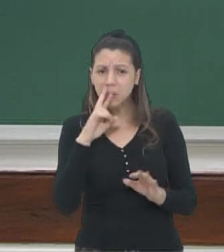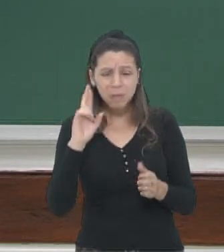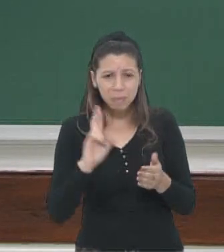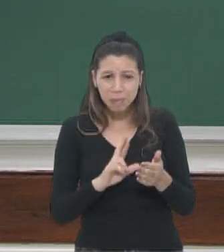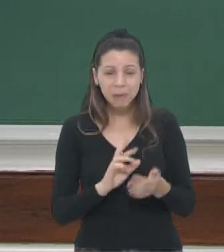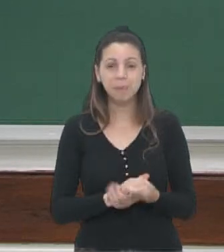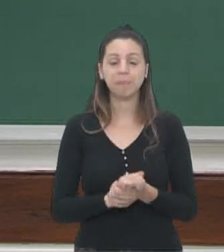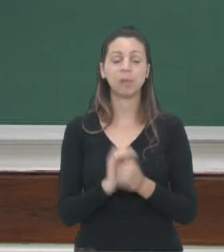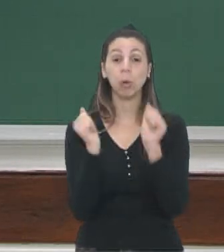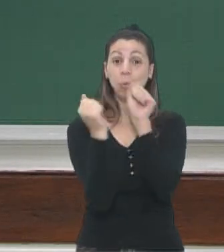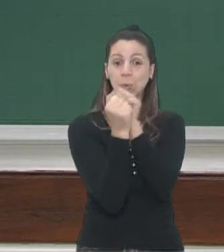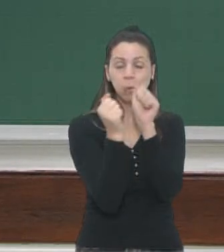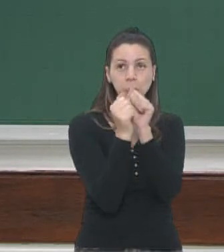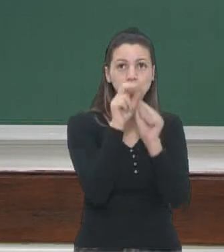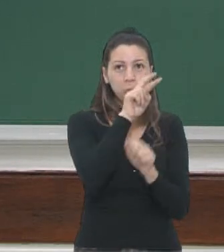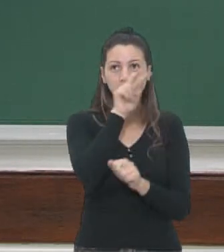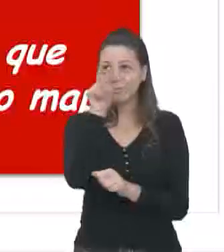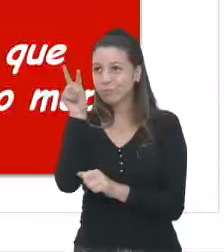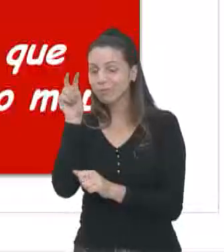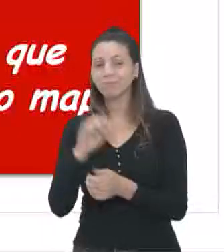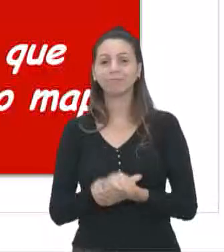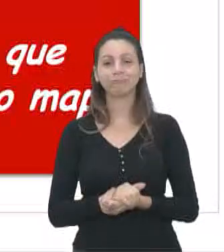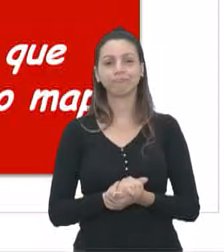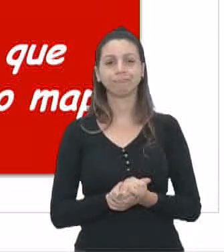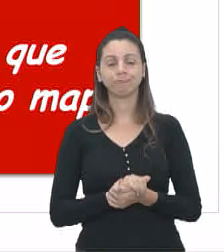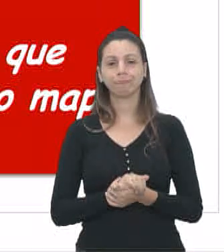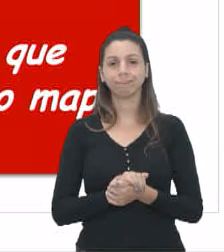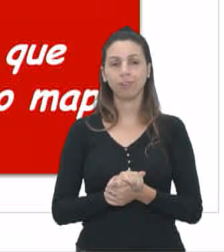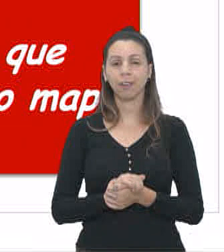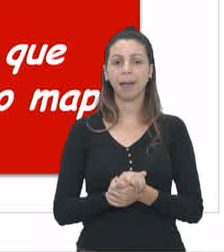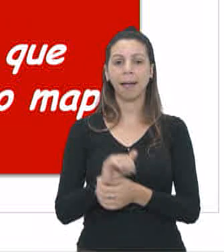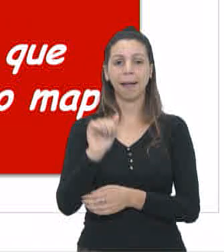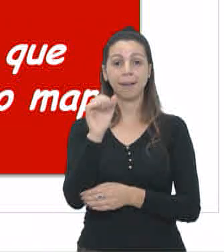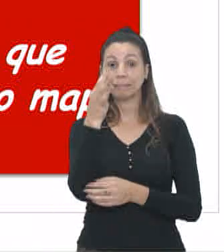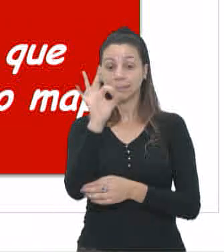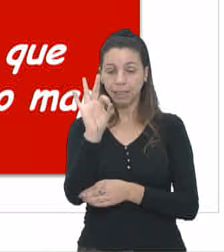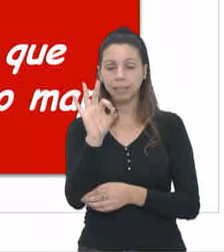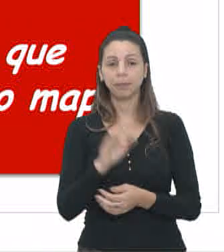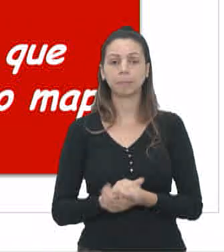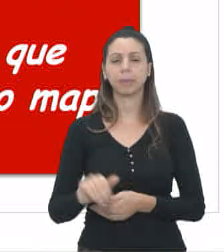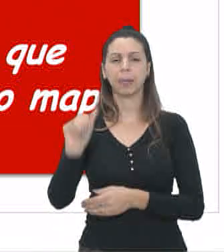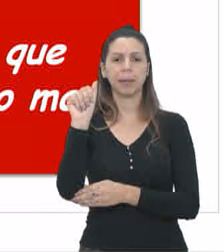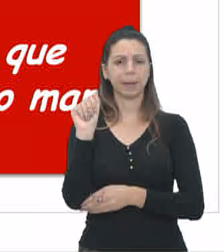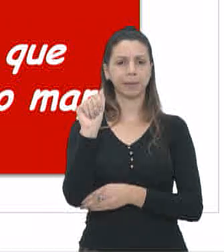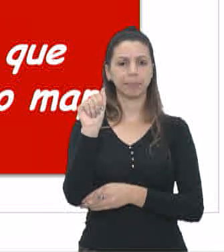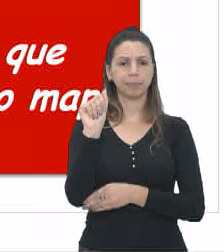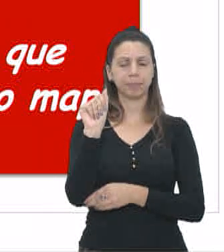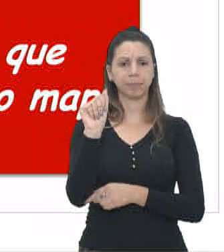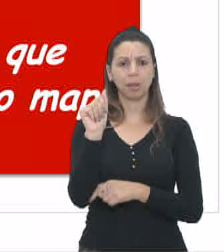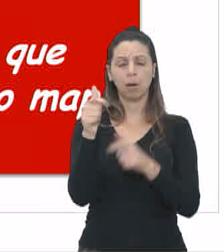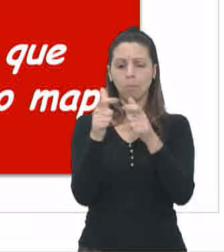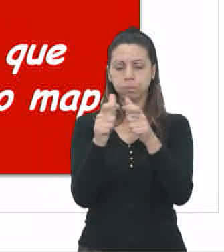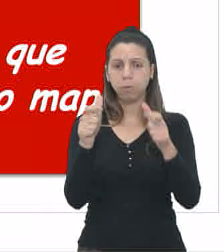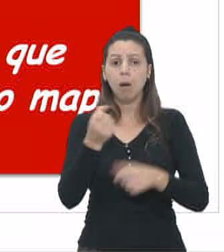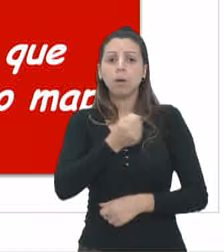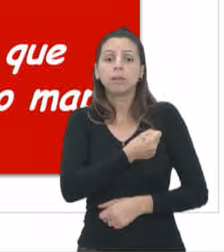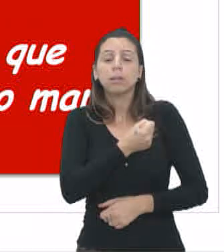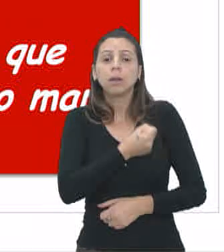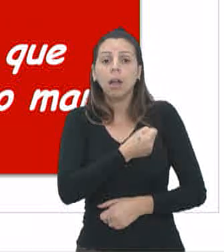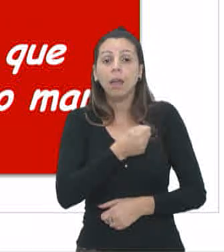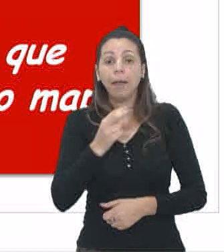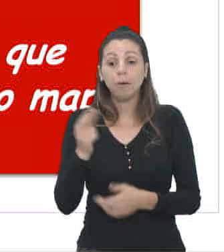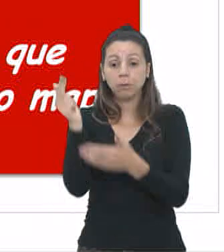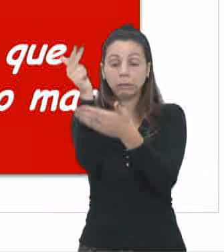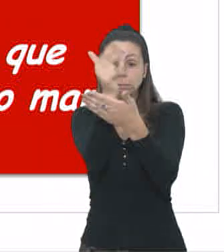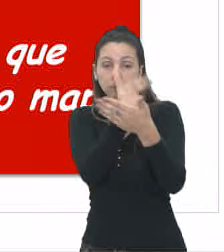lá, acompanhar juntinhos lá na tela. Ó. Indique a alternativa correta. Letra A. A escala numérica é um desenho